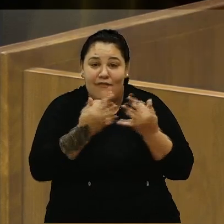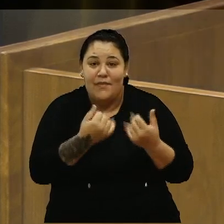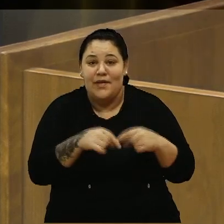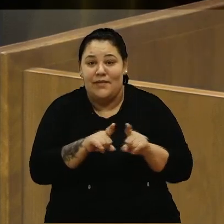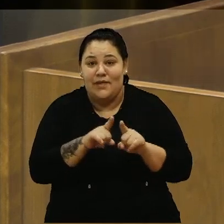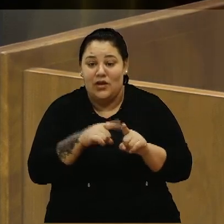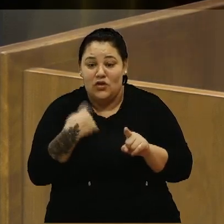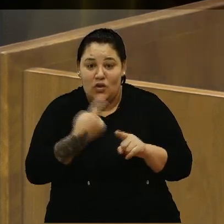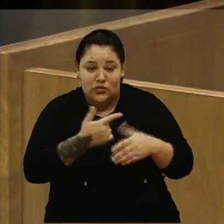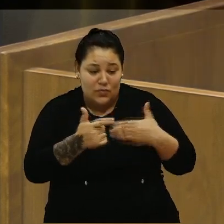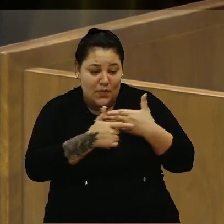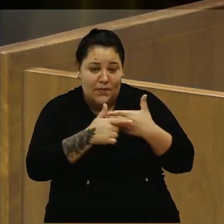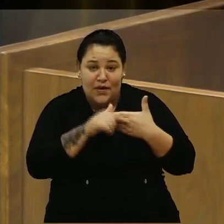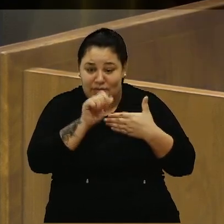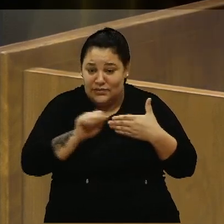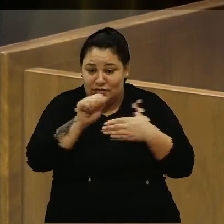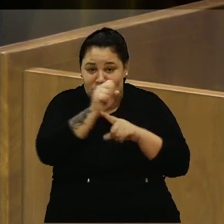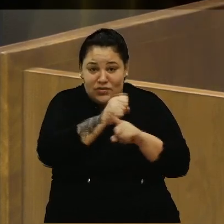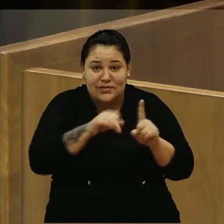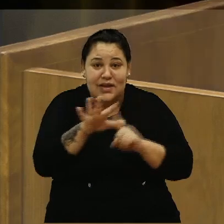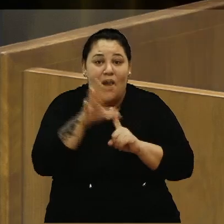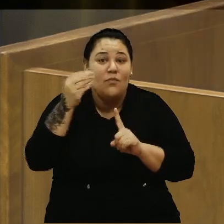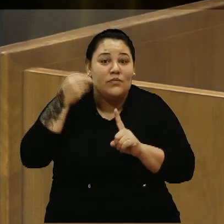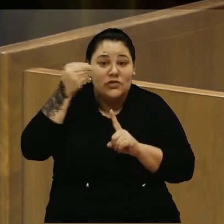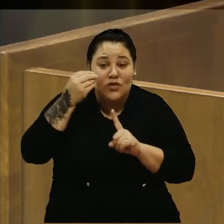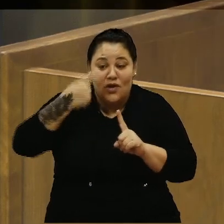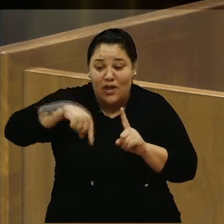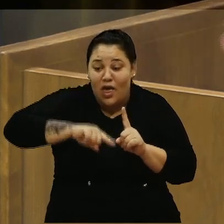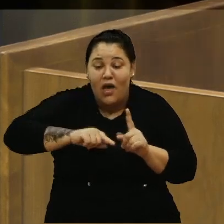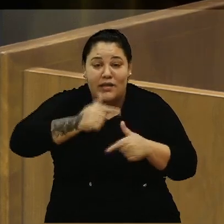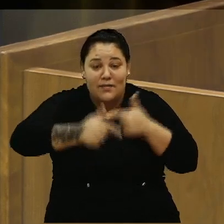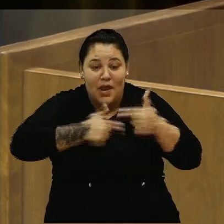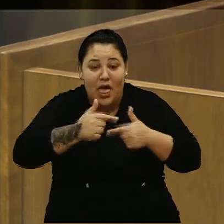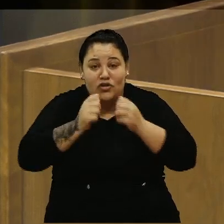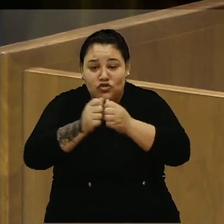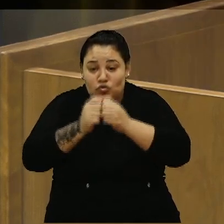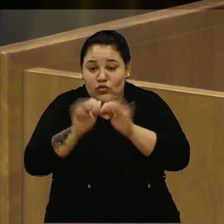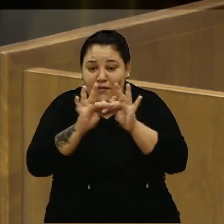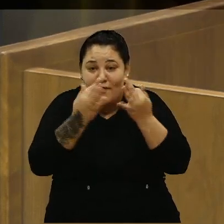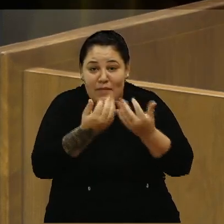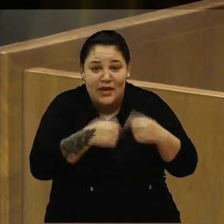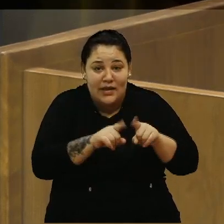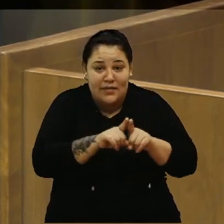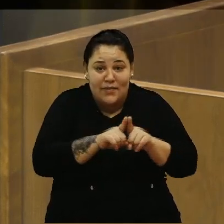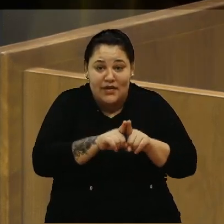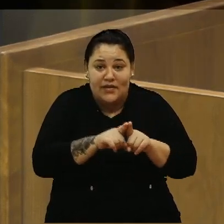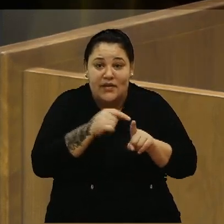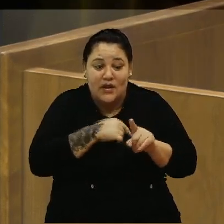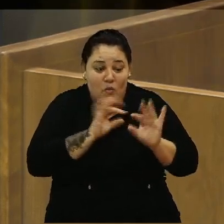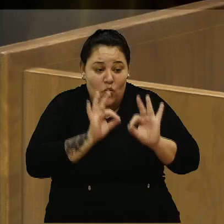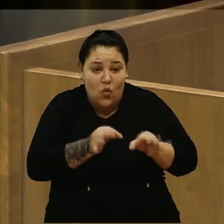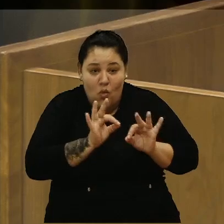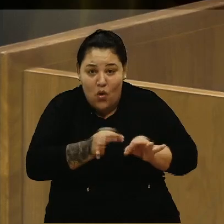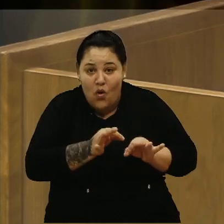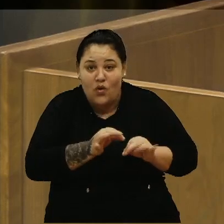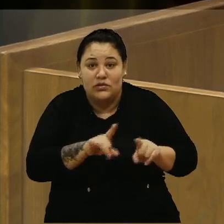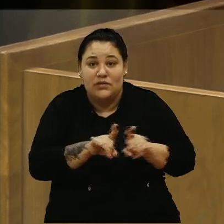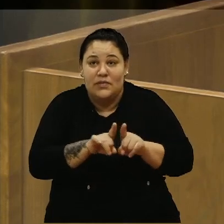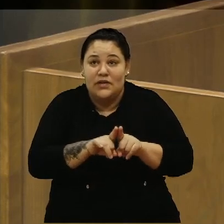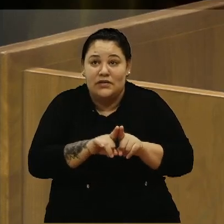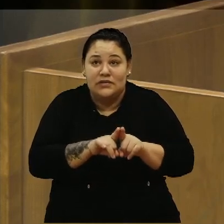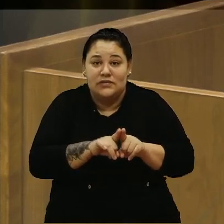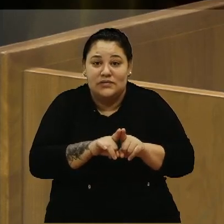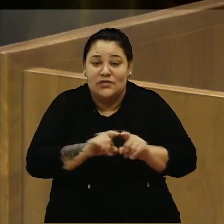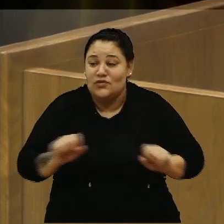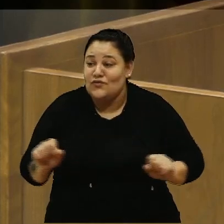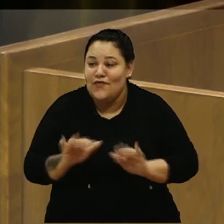como assistentes sociais, os psicólogos também, a gente trabalha com as famílias, a gente vai orientar e vai dizer, e aí eu concordo, né? Os valores estão invertidos